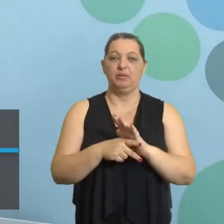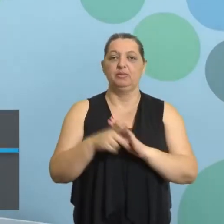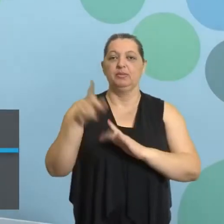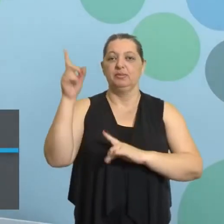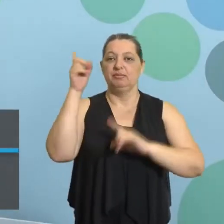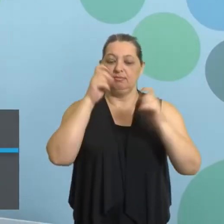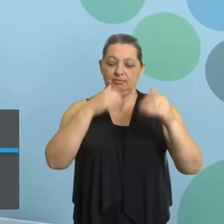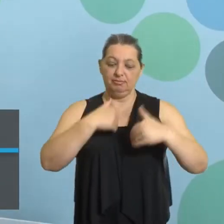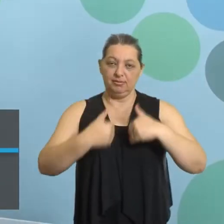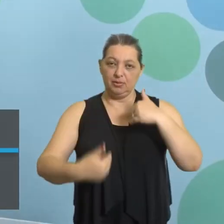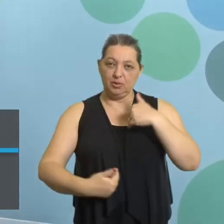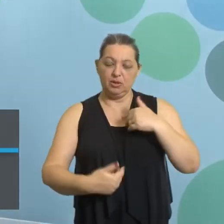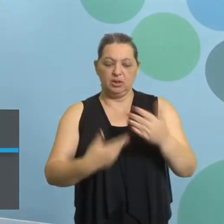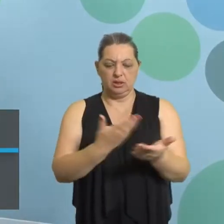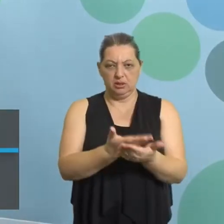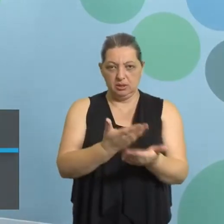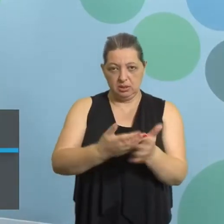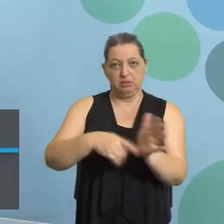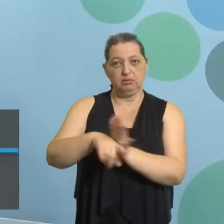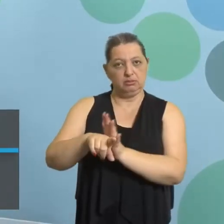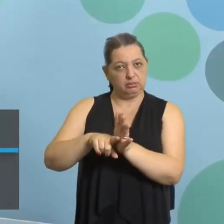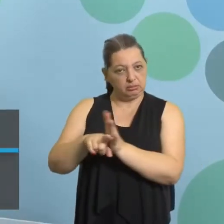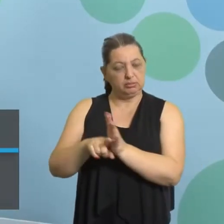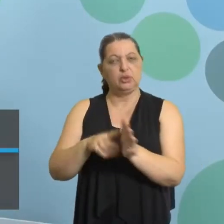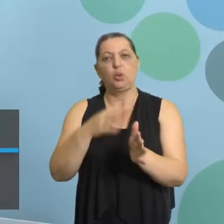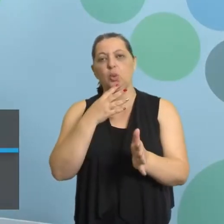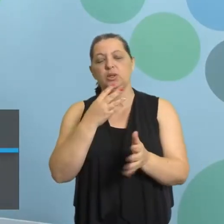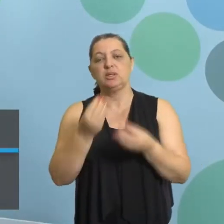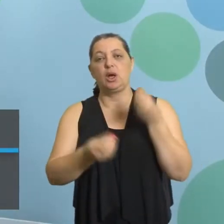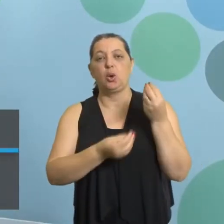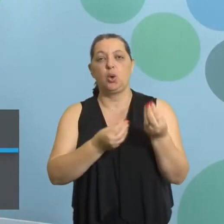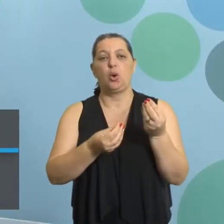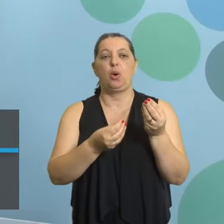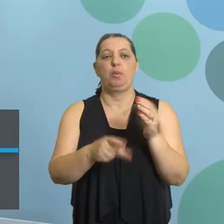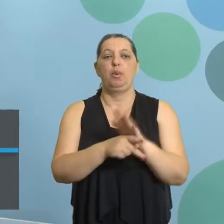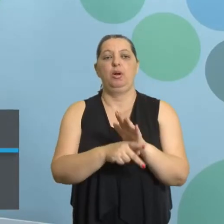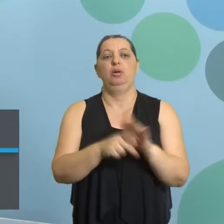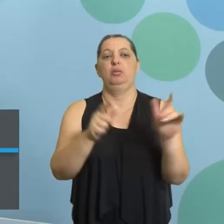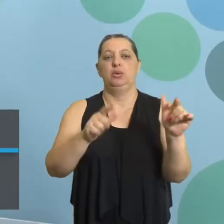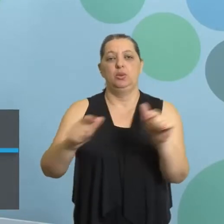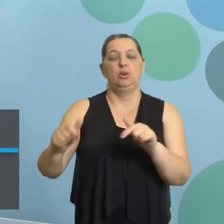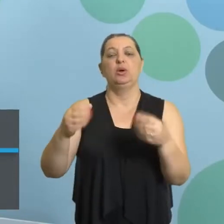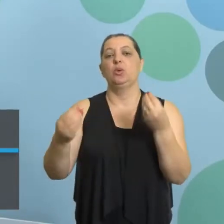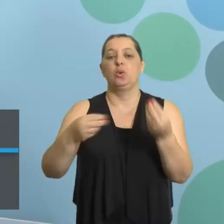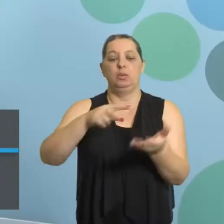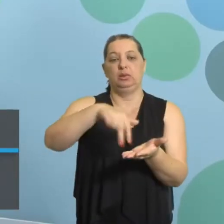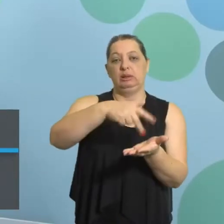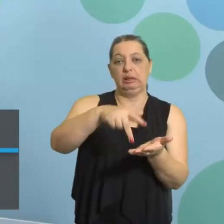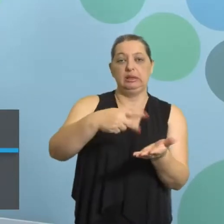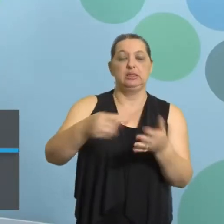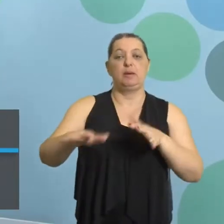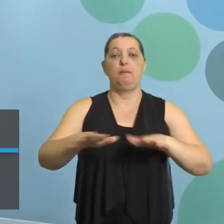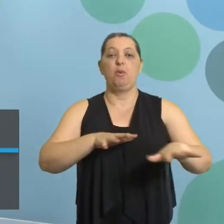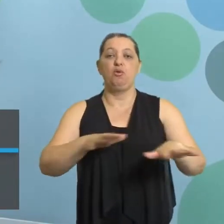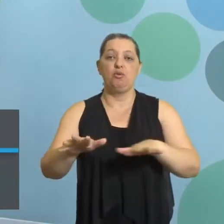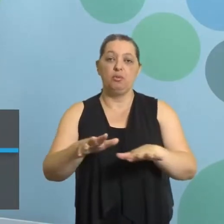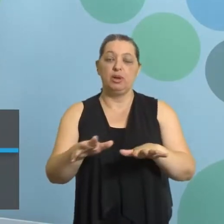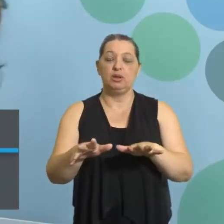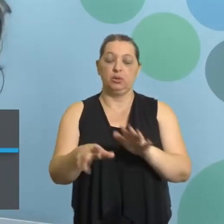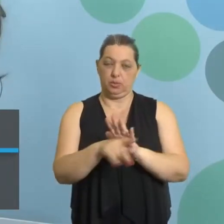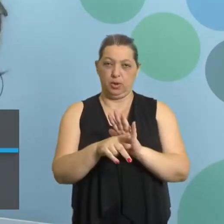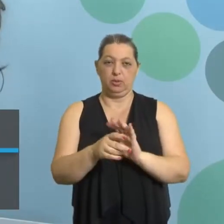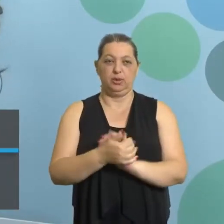este o que estudar o tema específico era dado conhecer né como é que eram os passos enfim da dança ou daquele movimento específico E